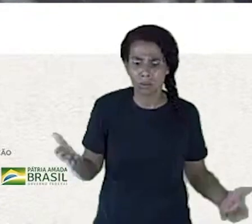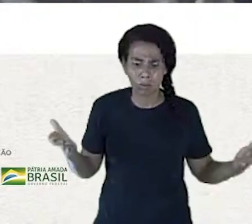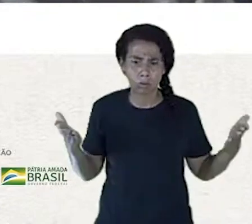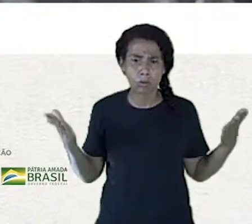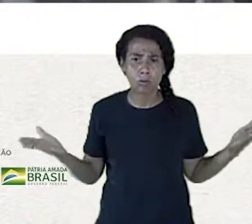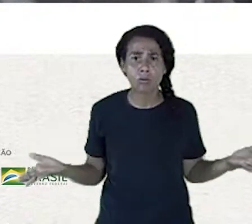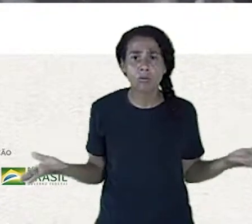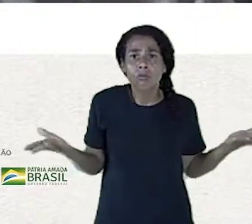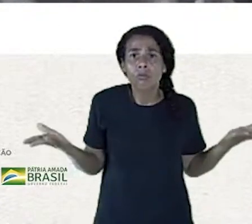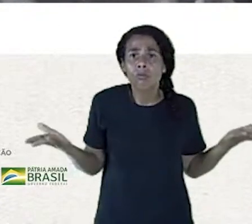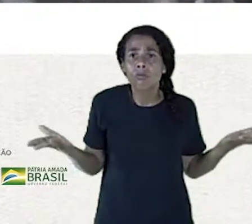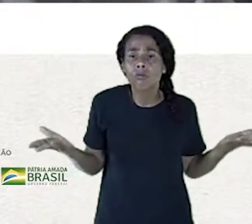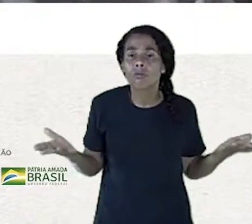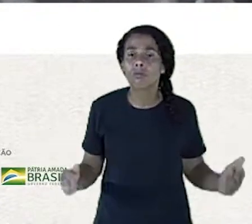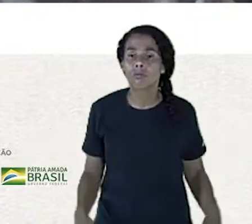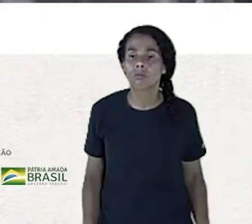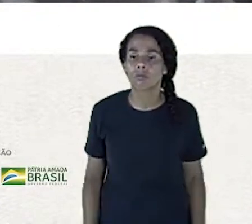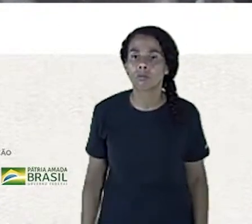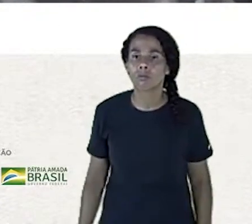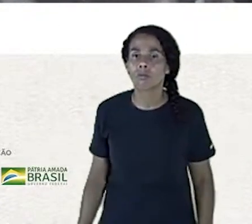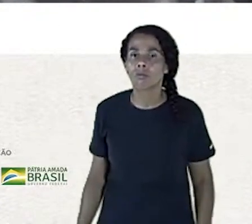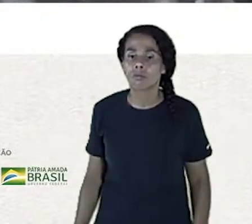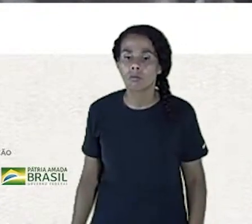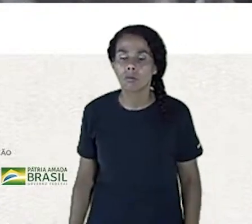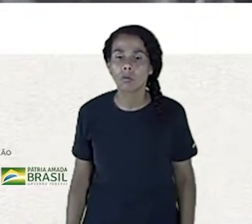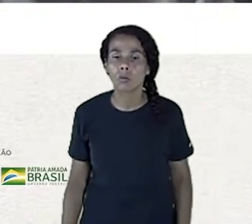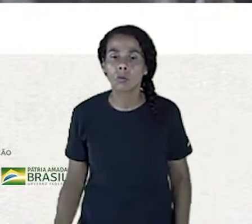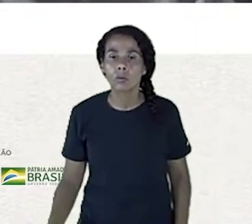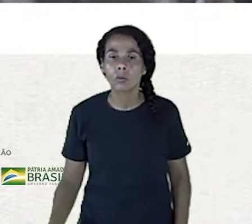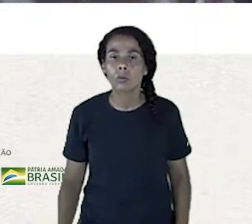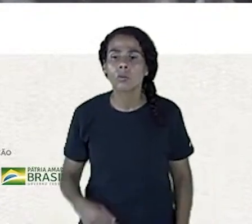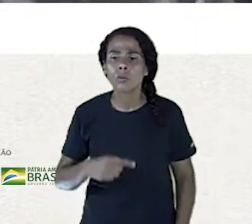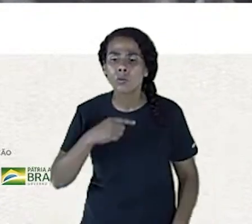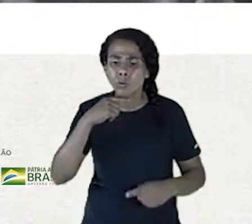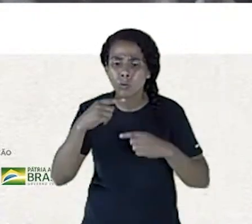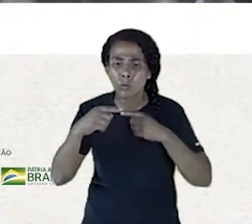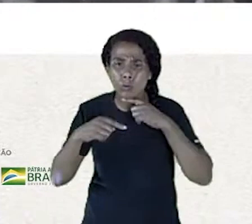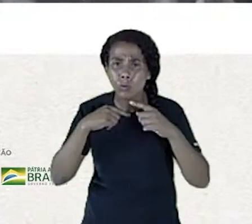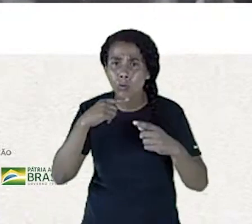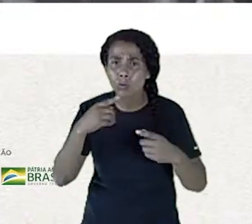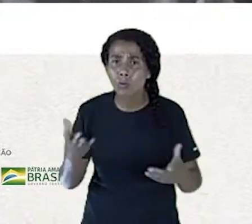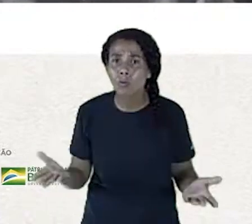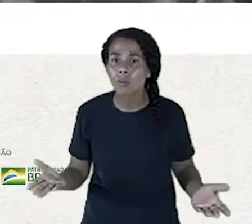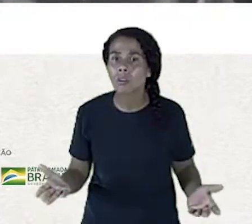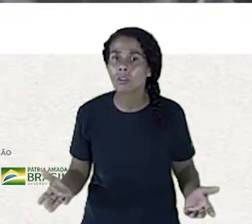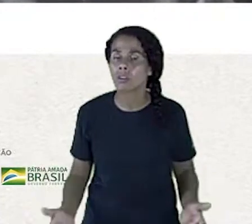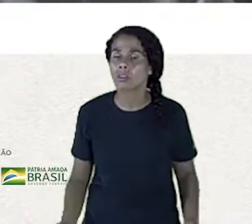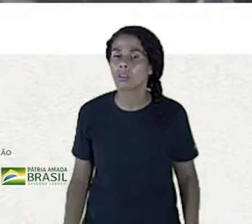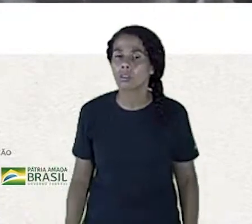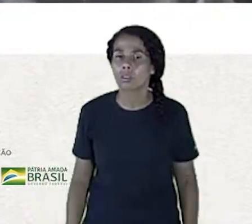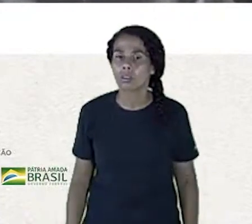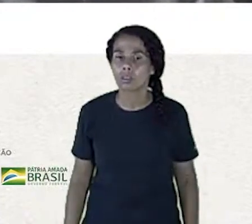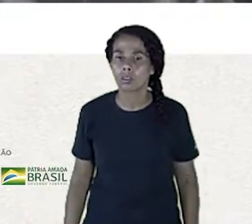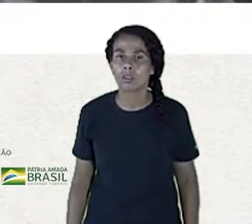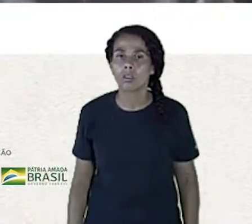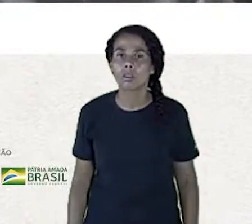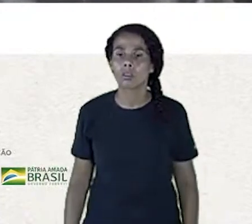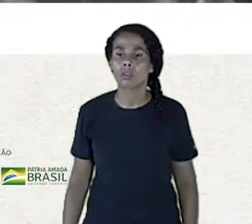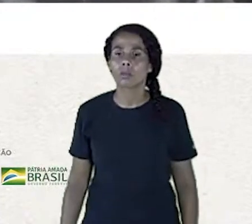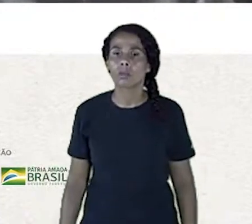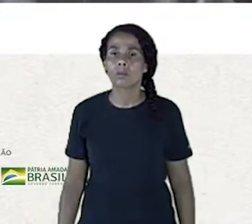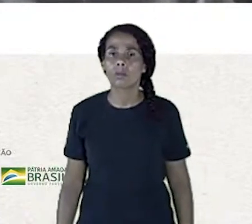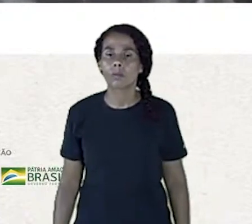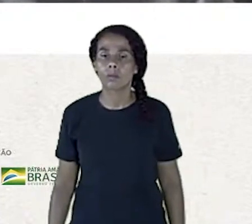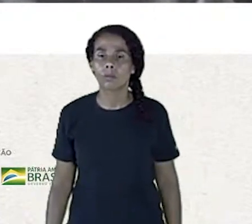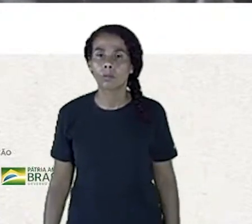ou seja, essa indeterminação do próprio tempo, essa